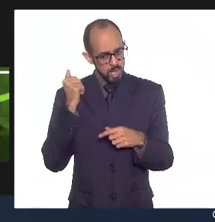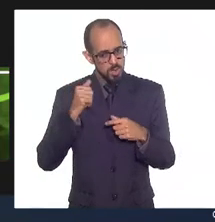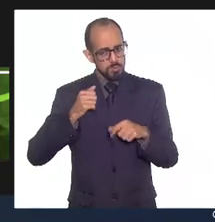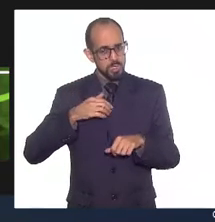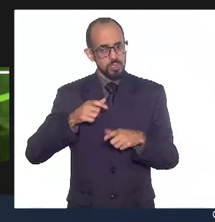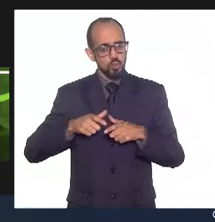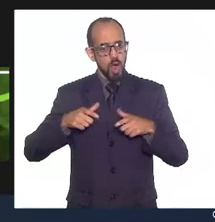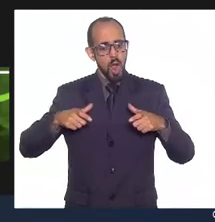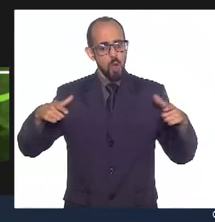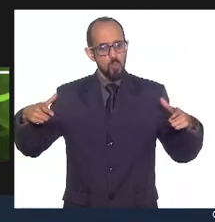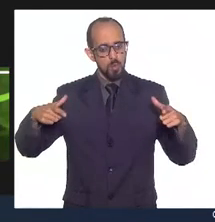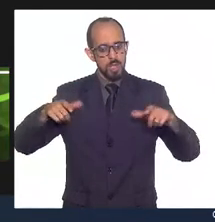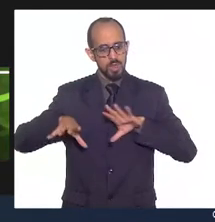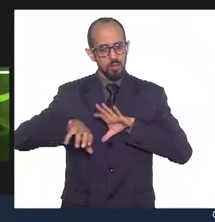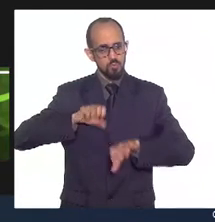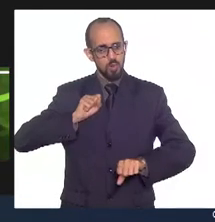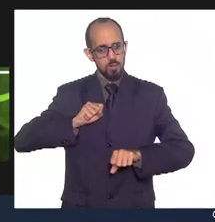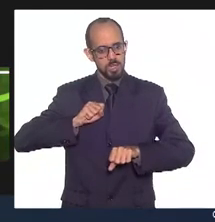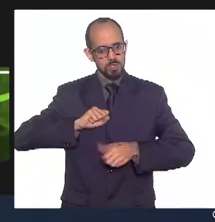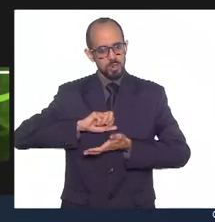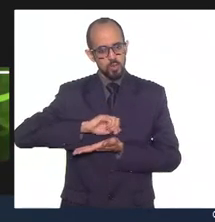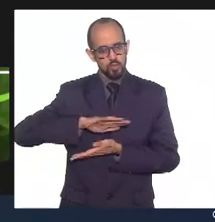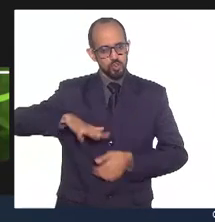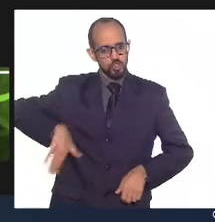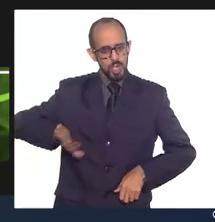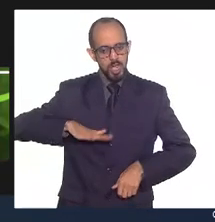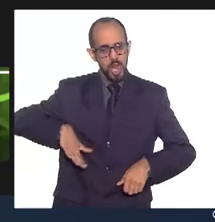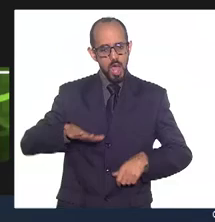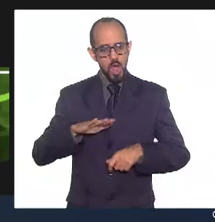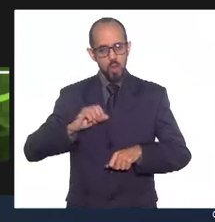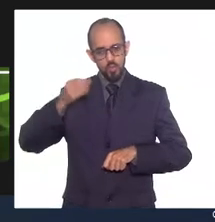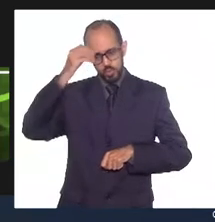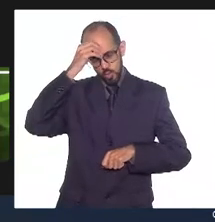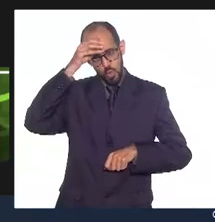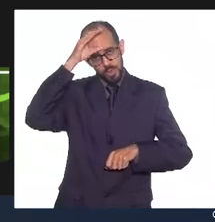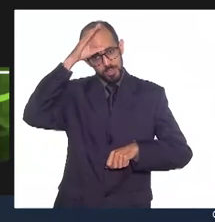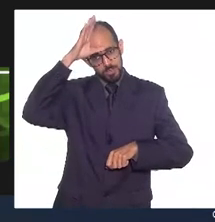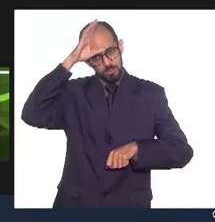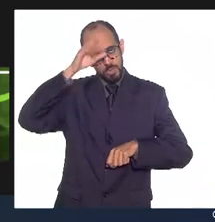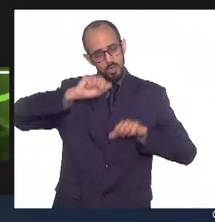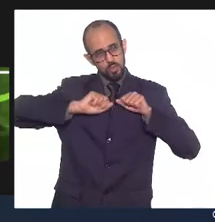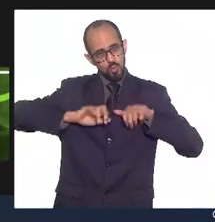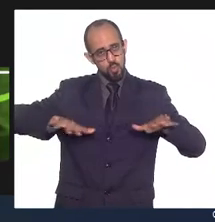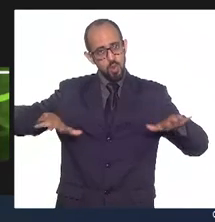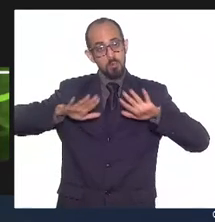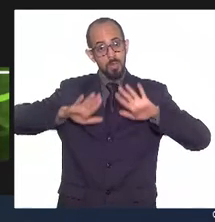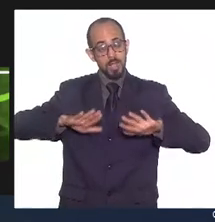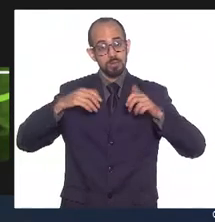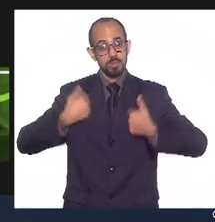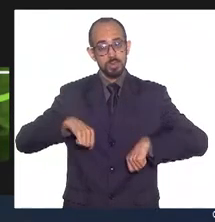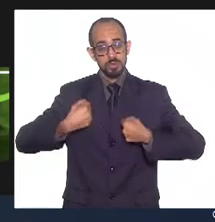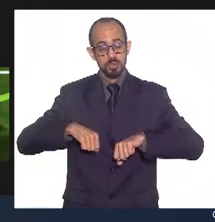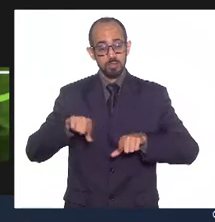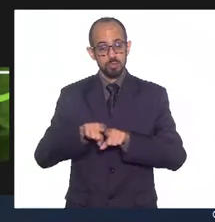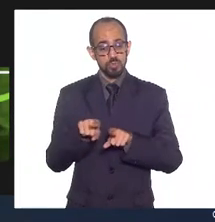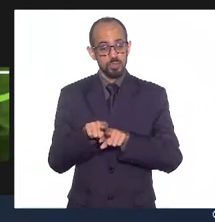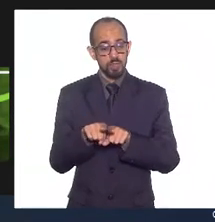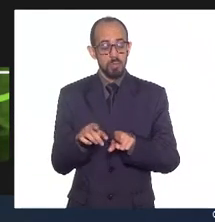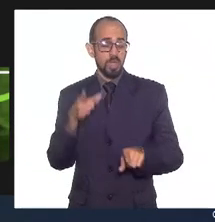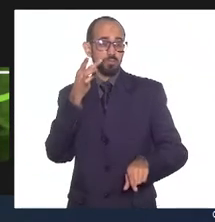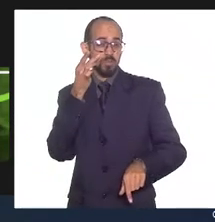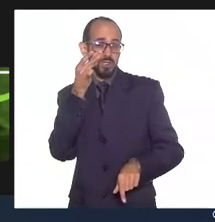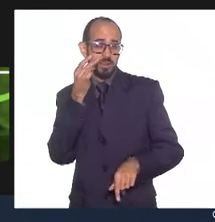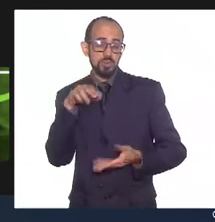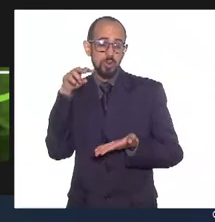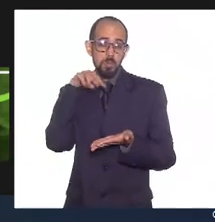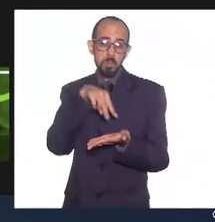acesso a formação no geral o acesso ao conhecimento aos saberes mas a gente precisa estar nesses territórios